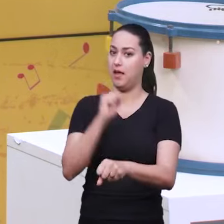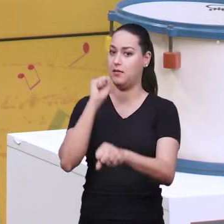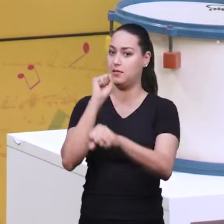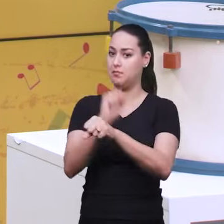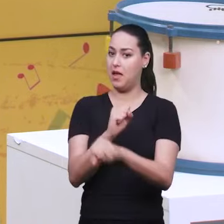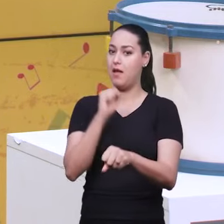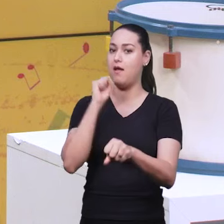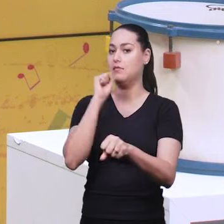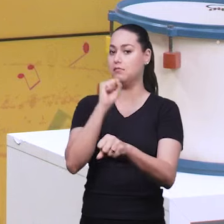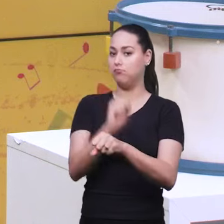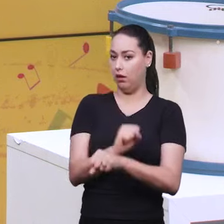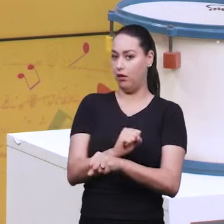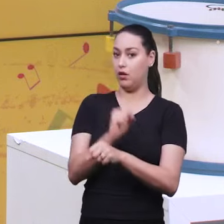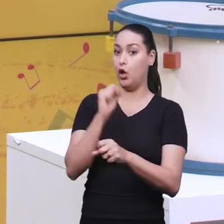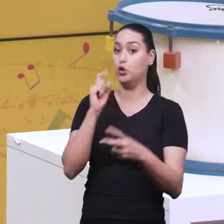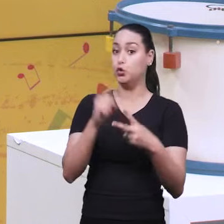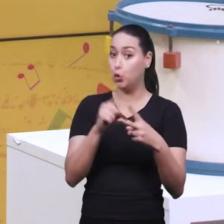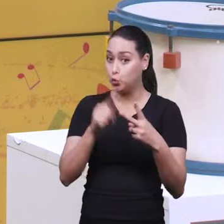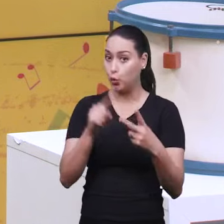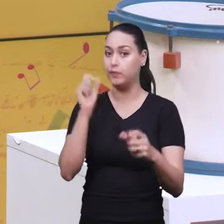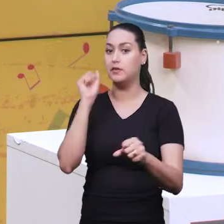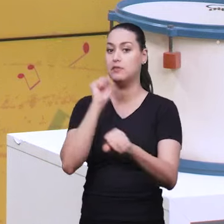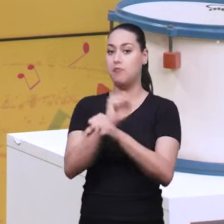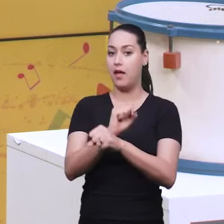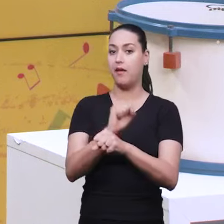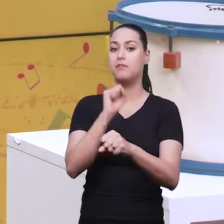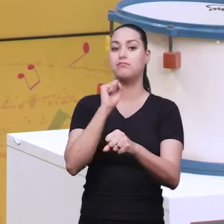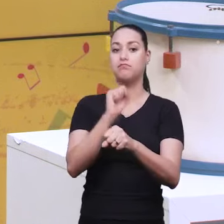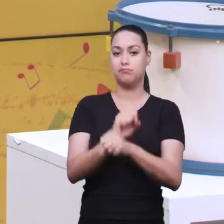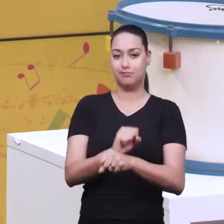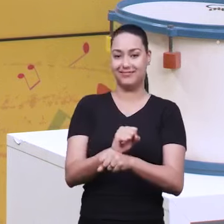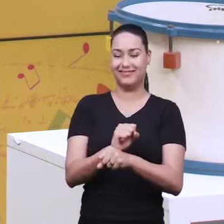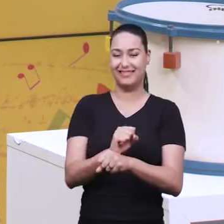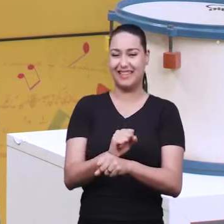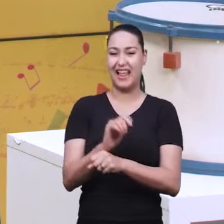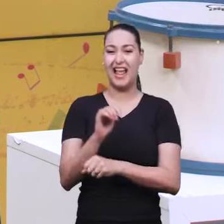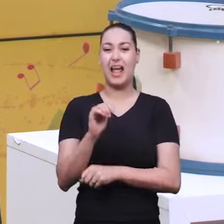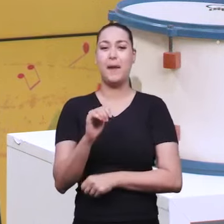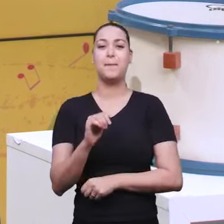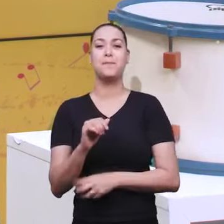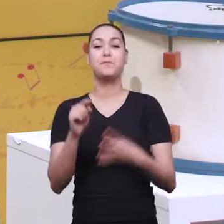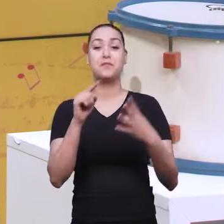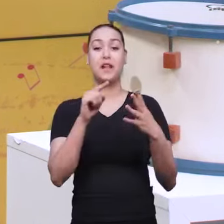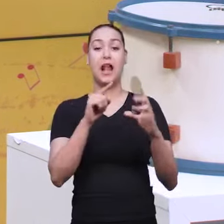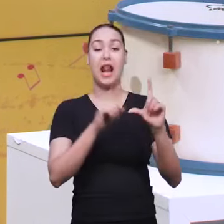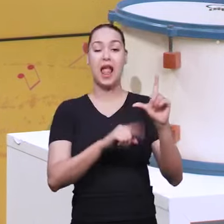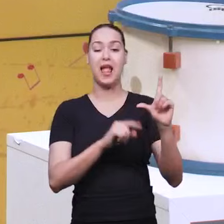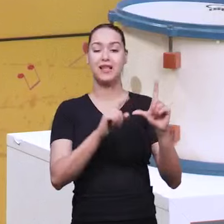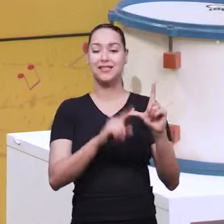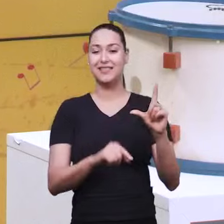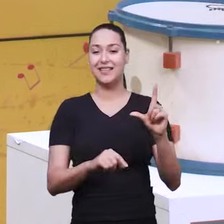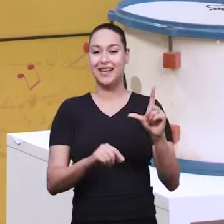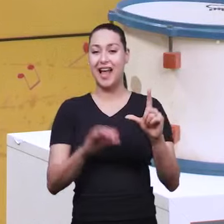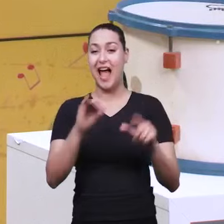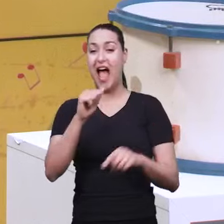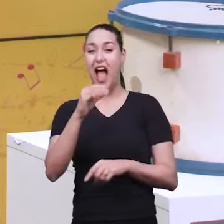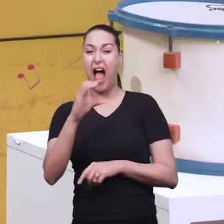rapidinho. Tum, tum, espere, espere, espera, tum, tum. Então, em cima do